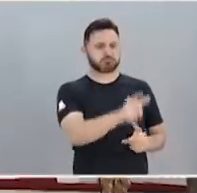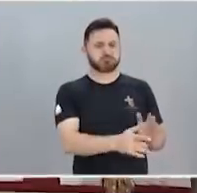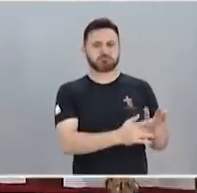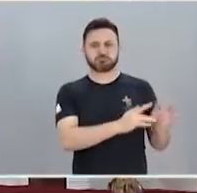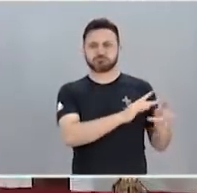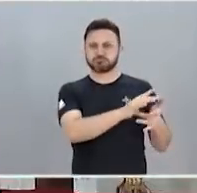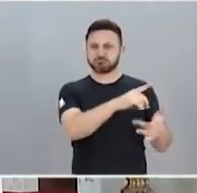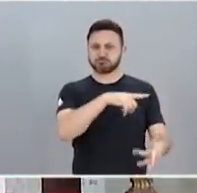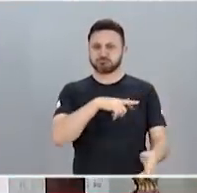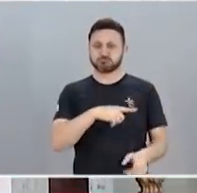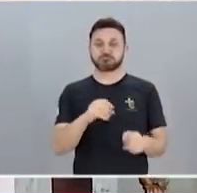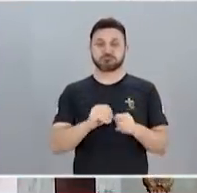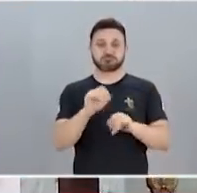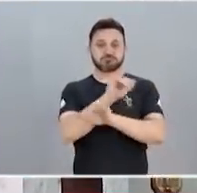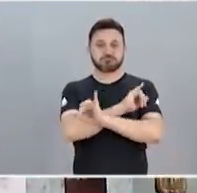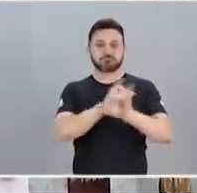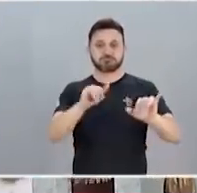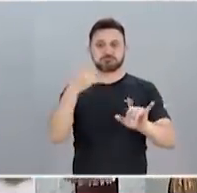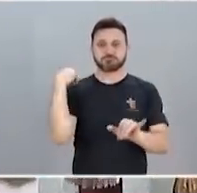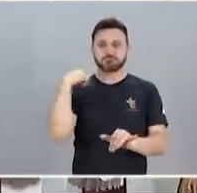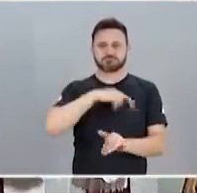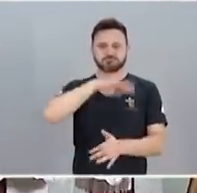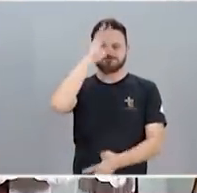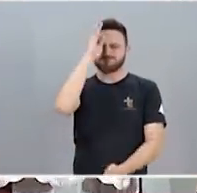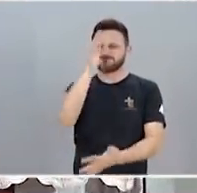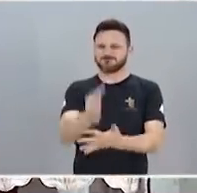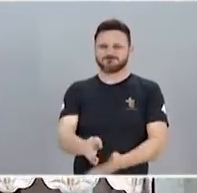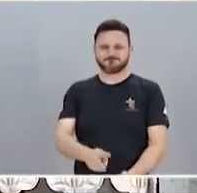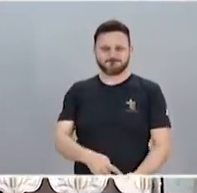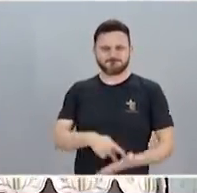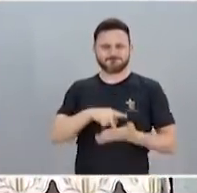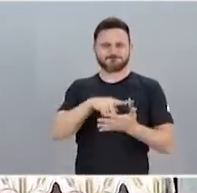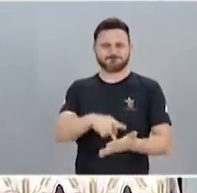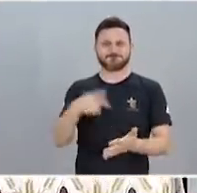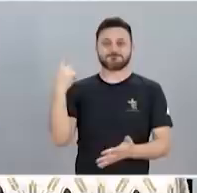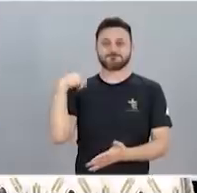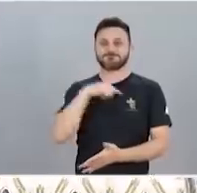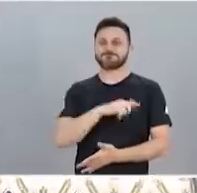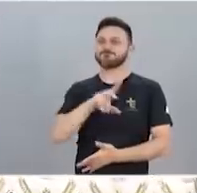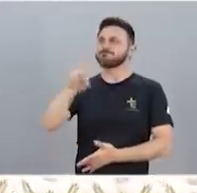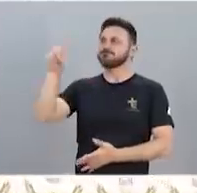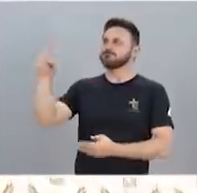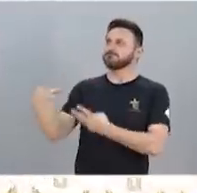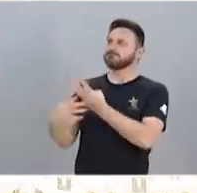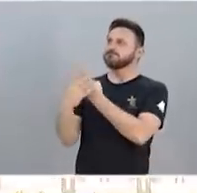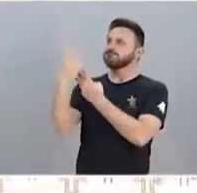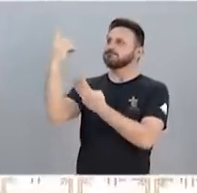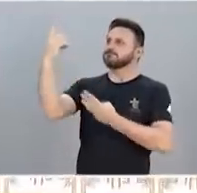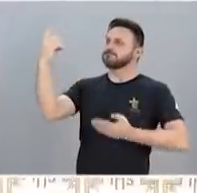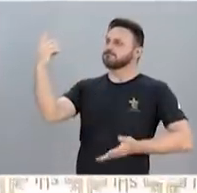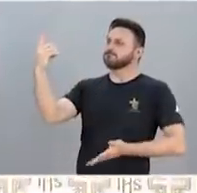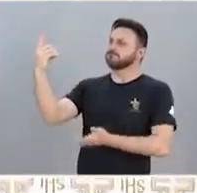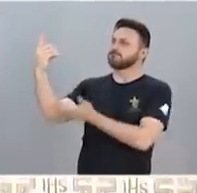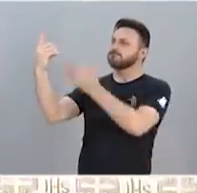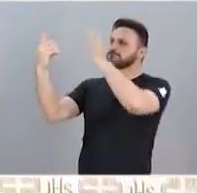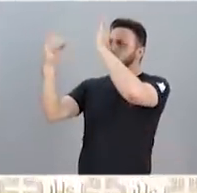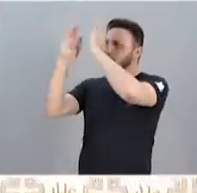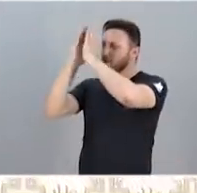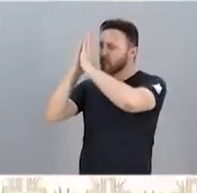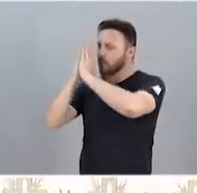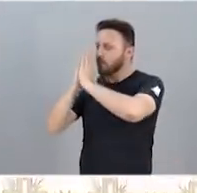Fazei que, professando a verdadeira fé, reconheçamos a glória da Trindade, adoremos a